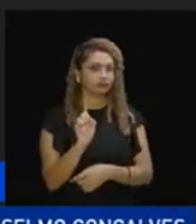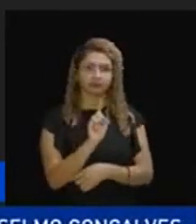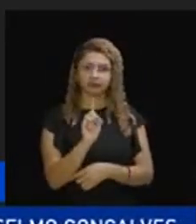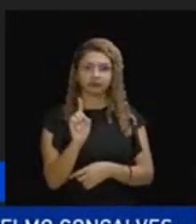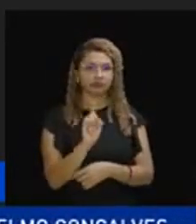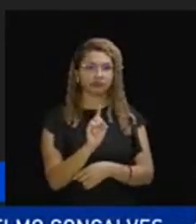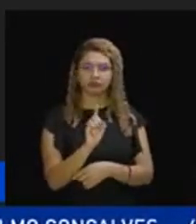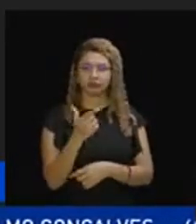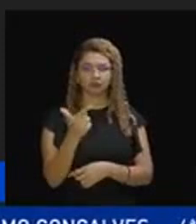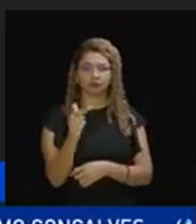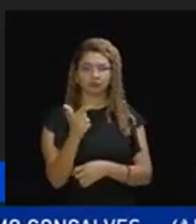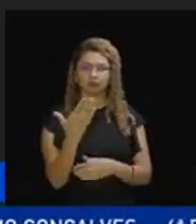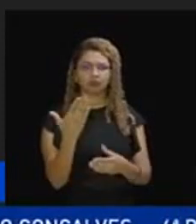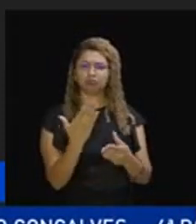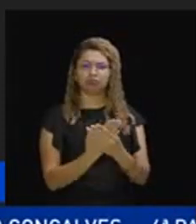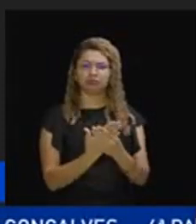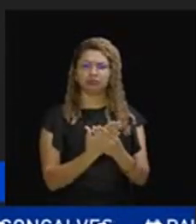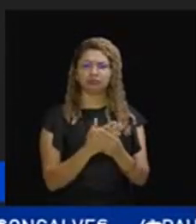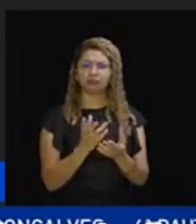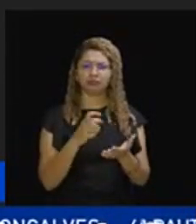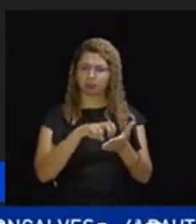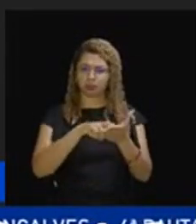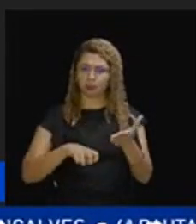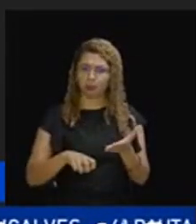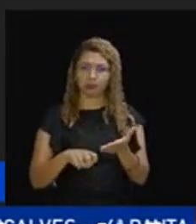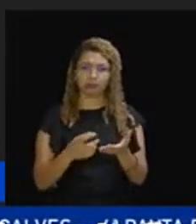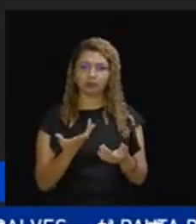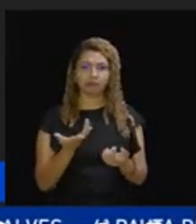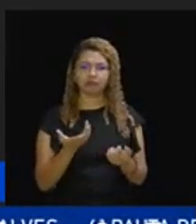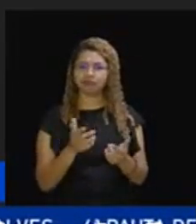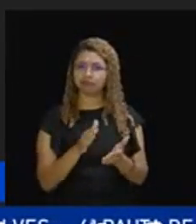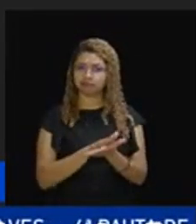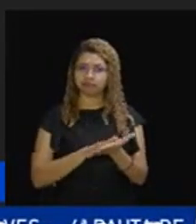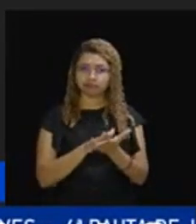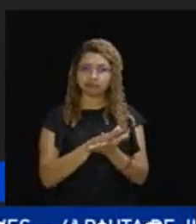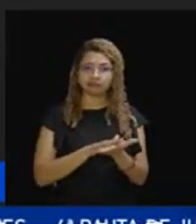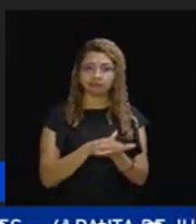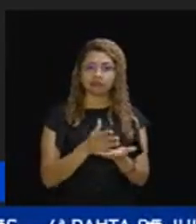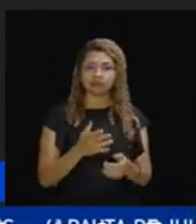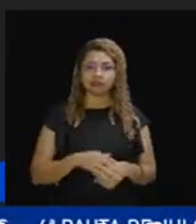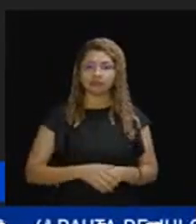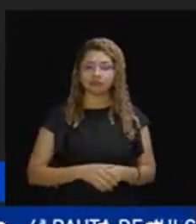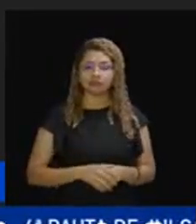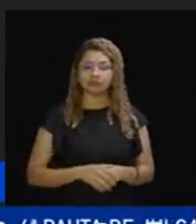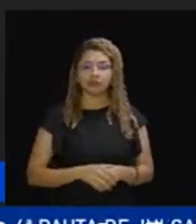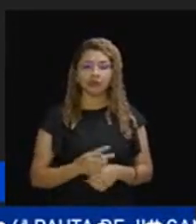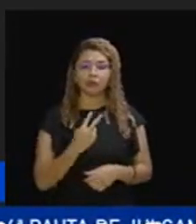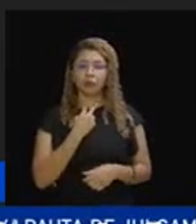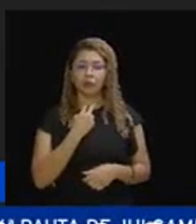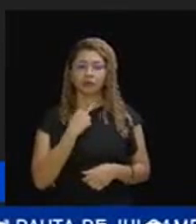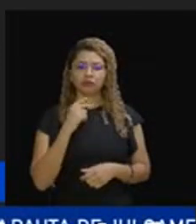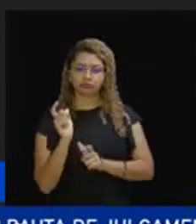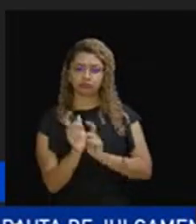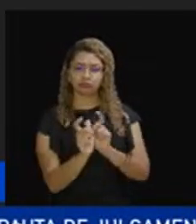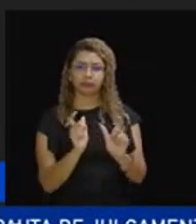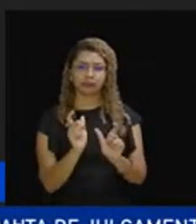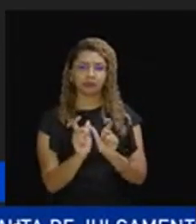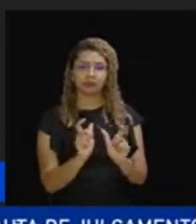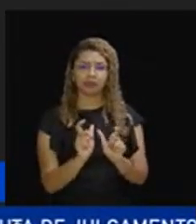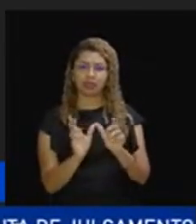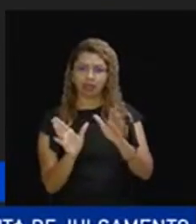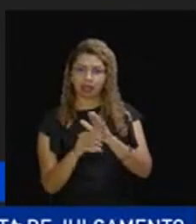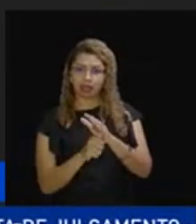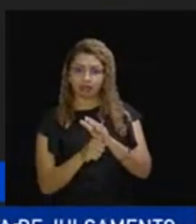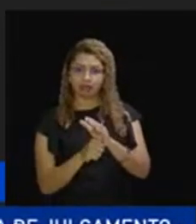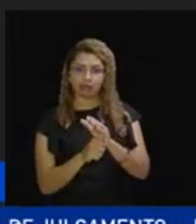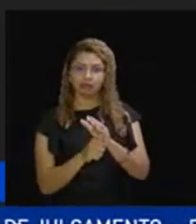uma investigação e aquilo aconteceu, uma investigação. Não se pode imputar alguém como ladrão quando não se tem sequer